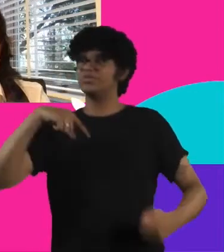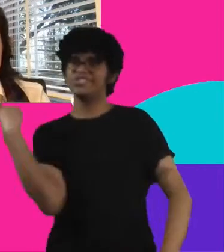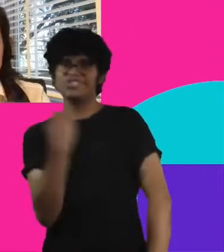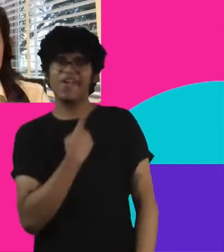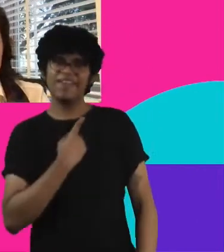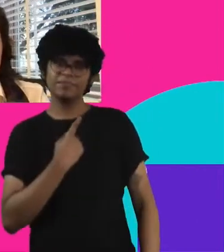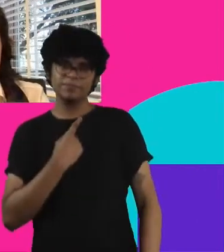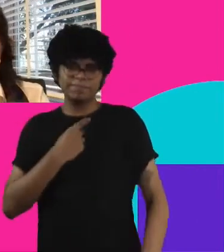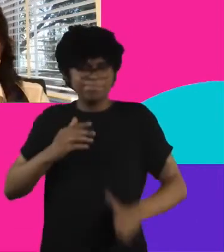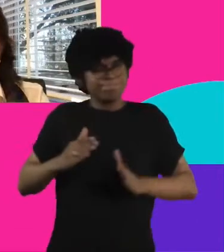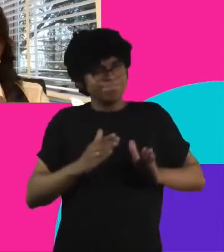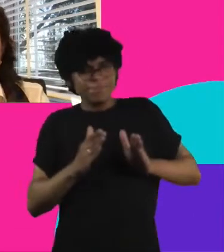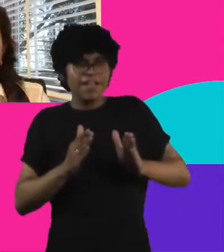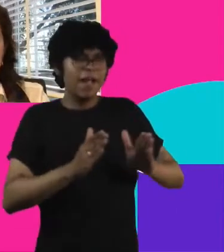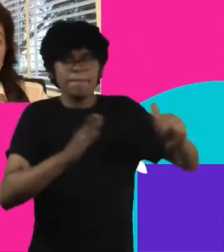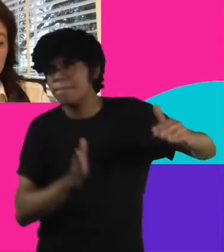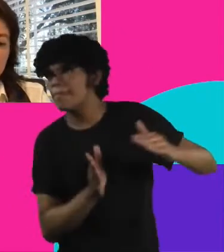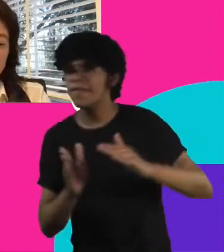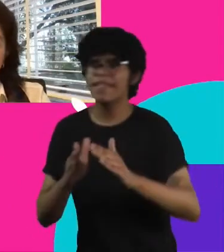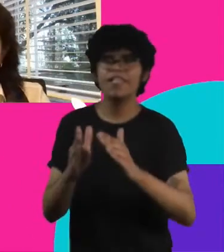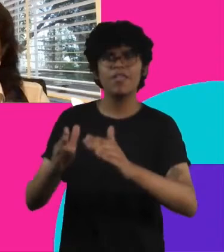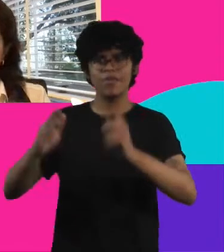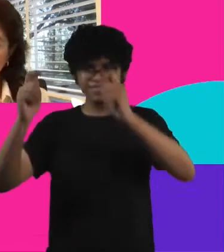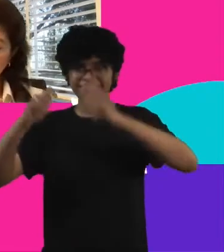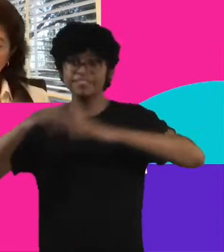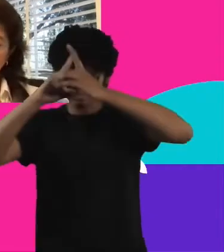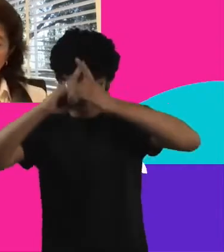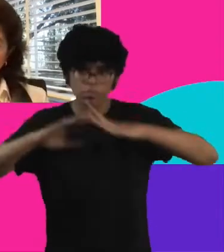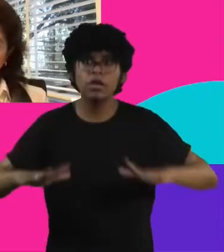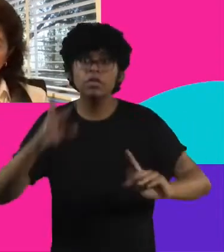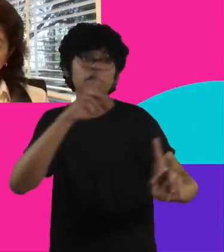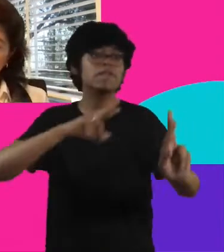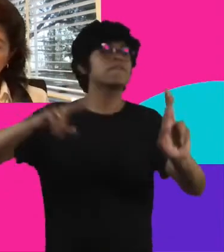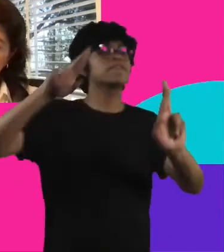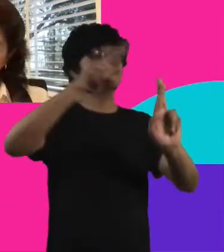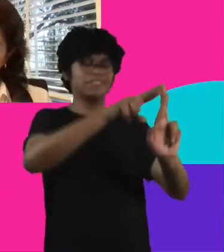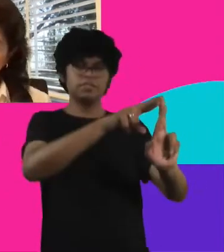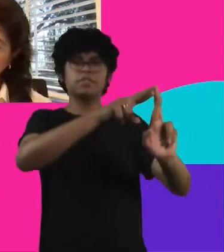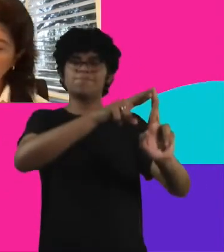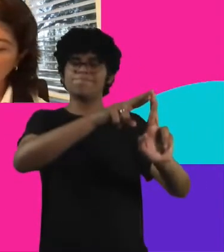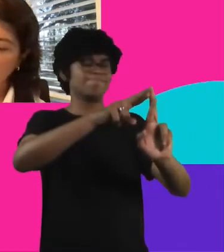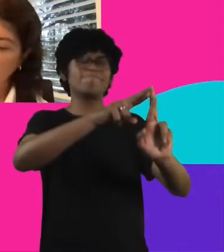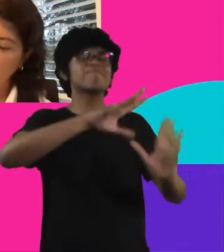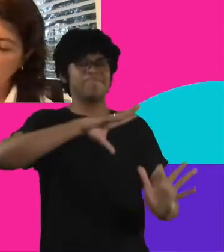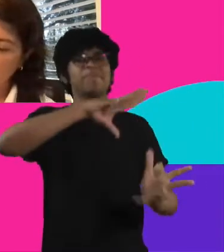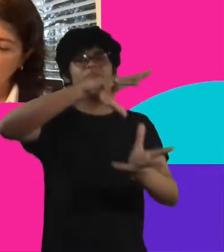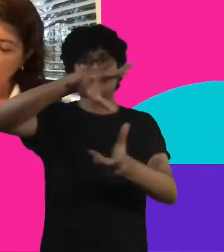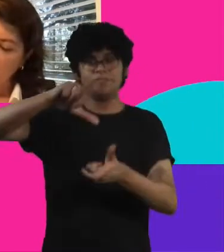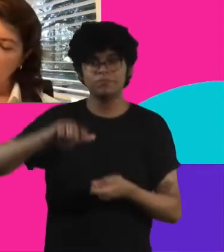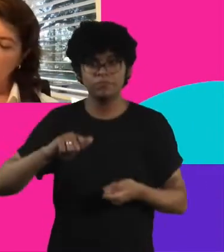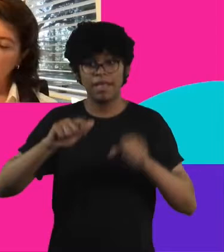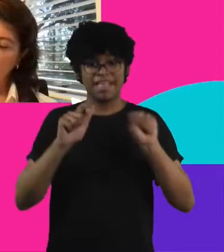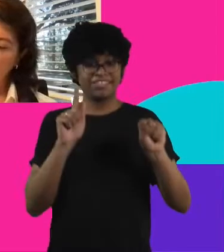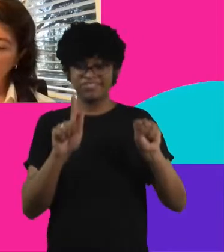levar para um caminho, para o outro, para que a gente possa democratizar e ser, de novo, referência mundial, porque o Social Good Brasil